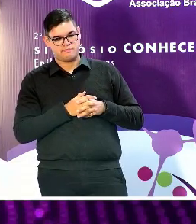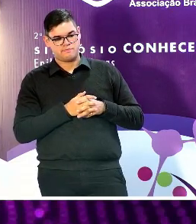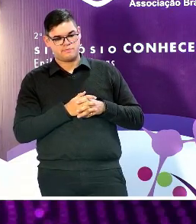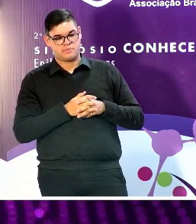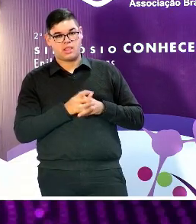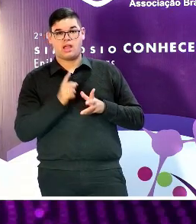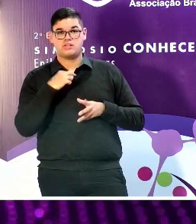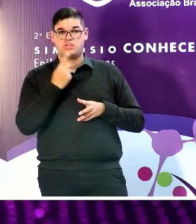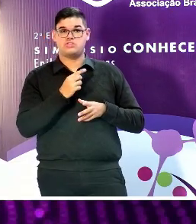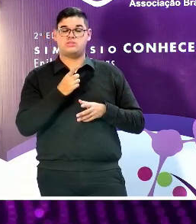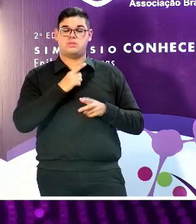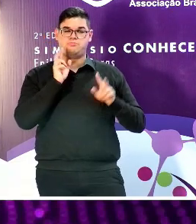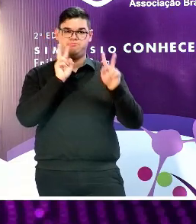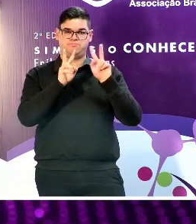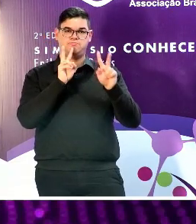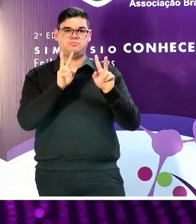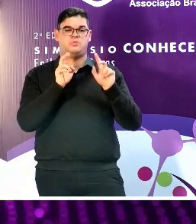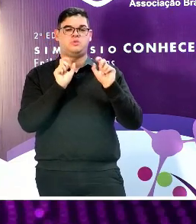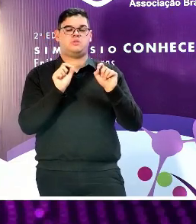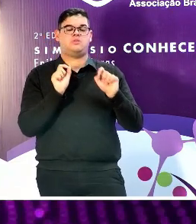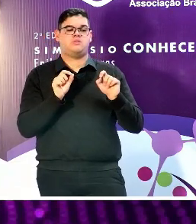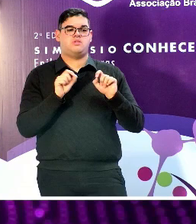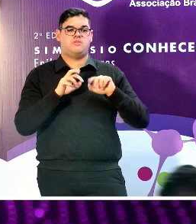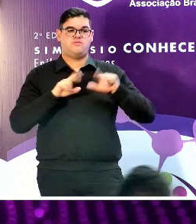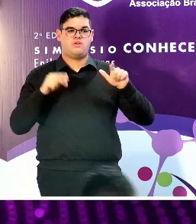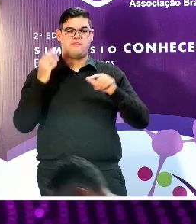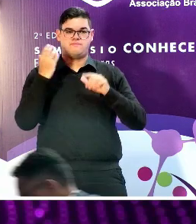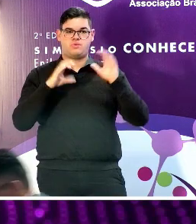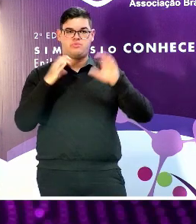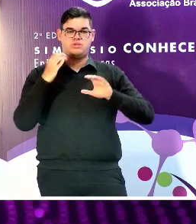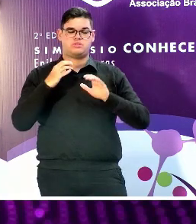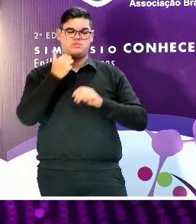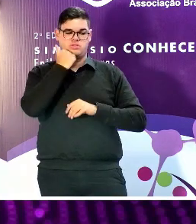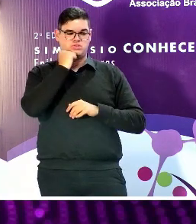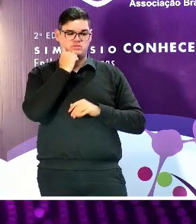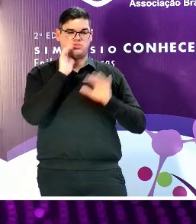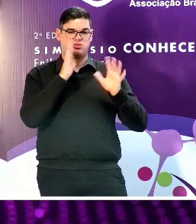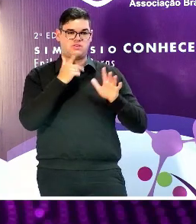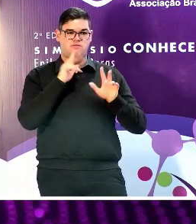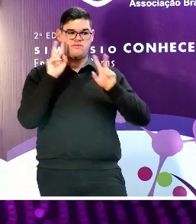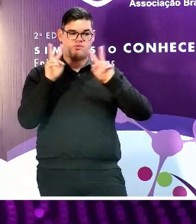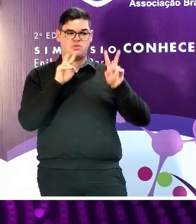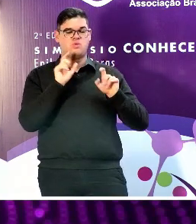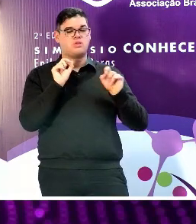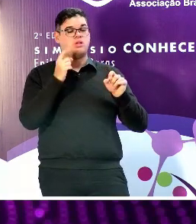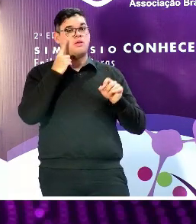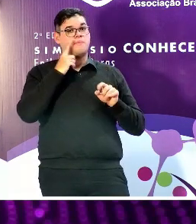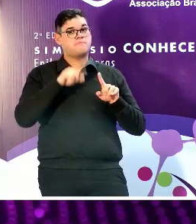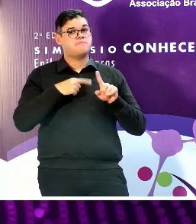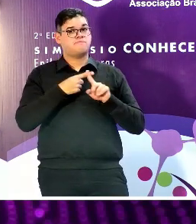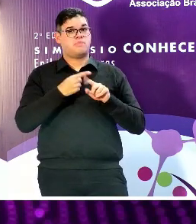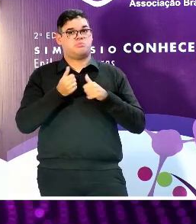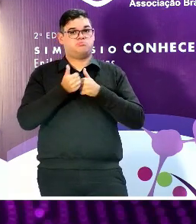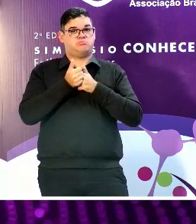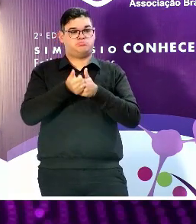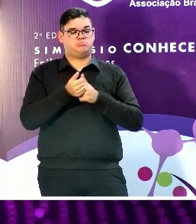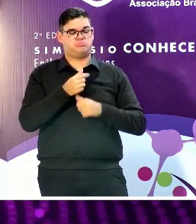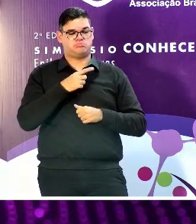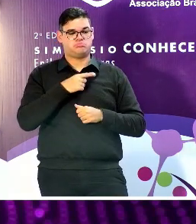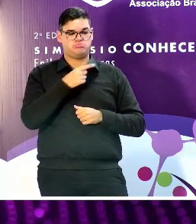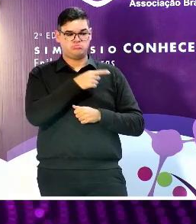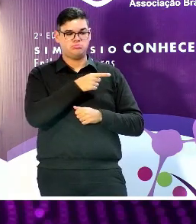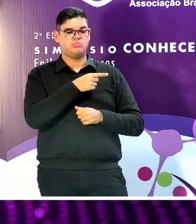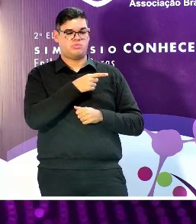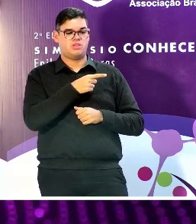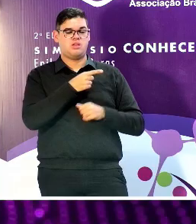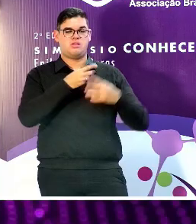tem visto, né, em diversas publicações científicas que, quanto mais próximo é essa